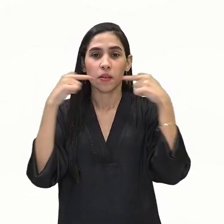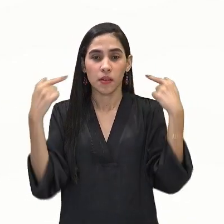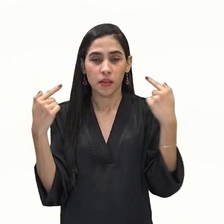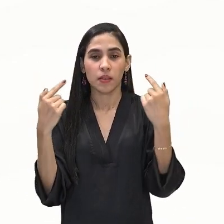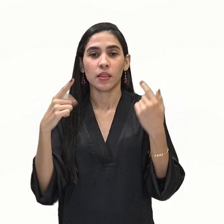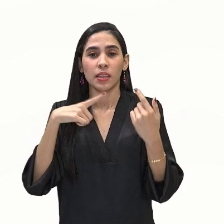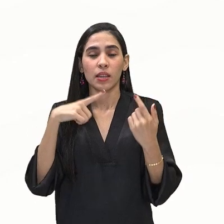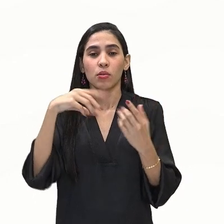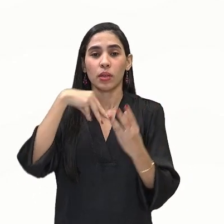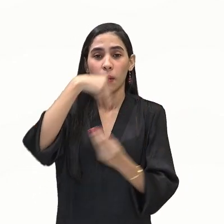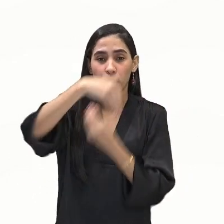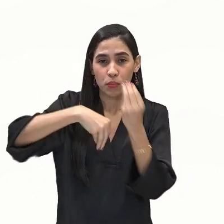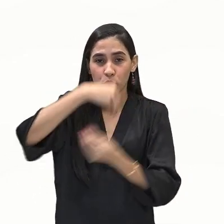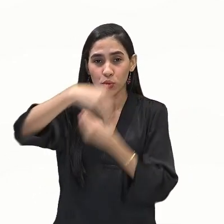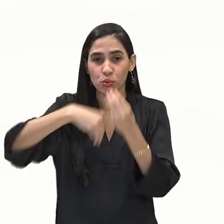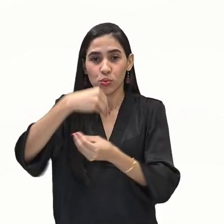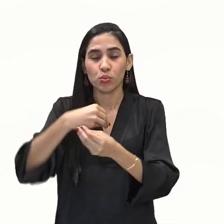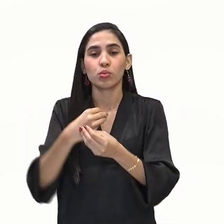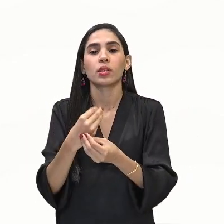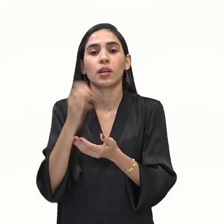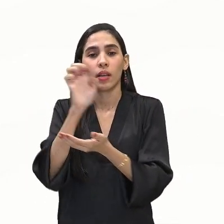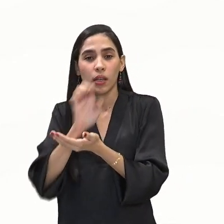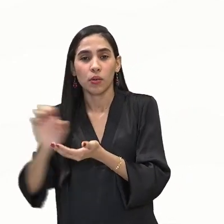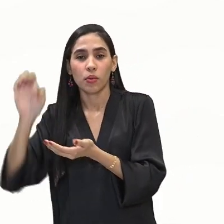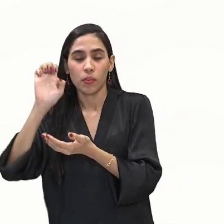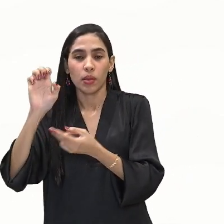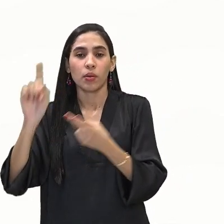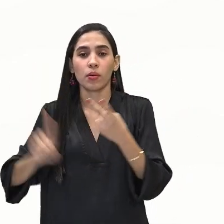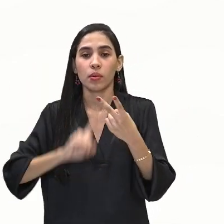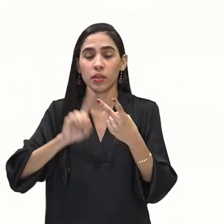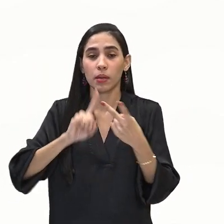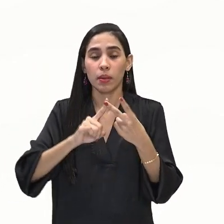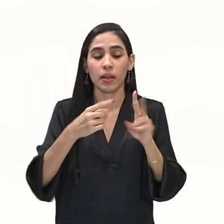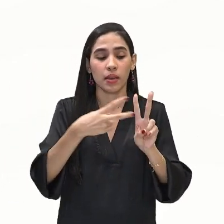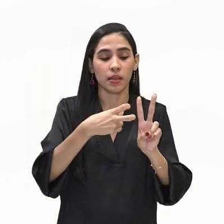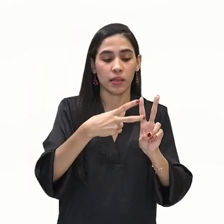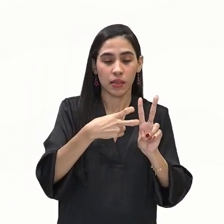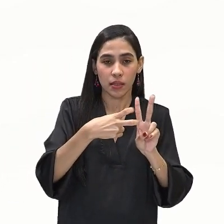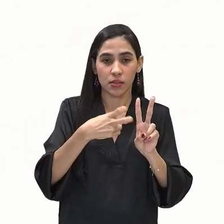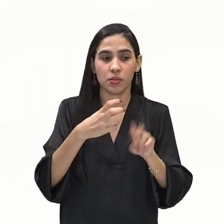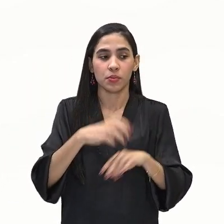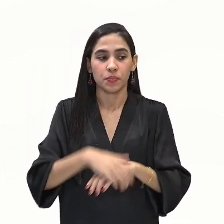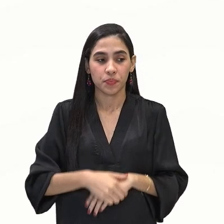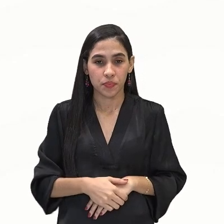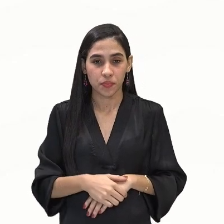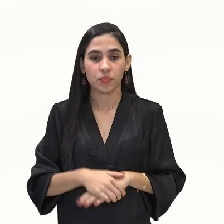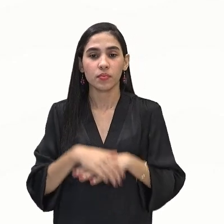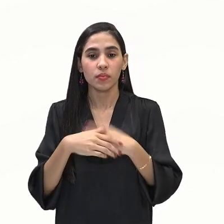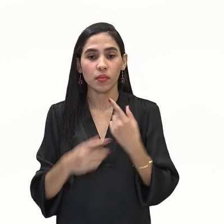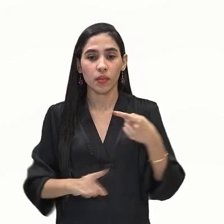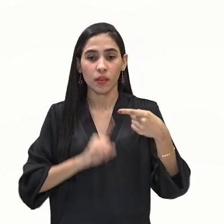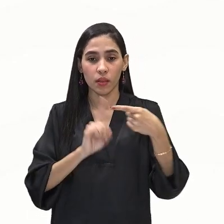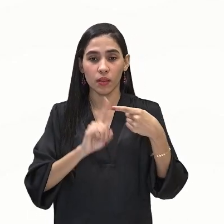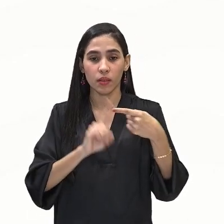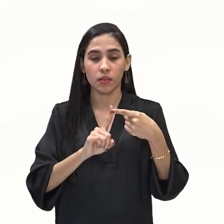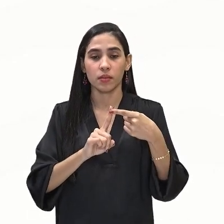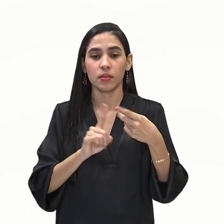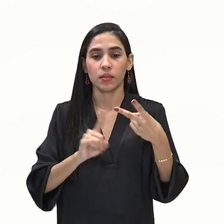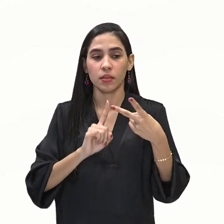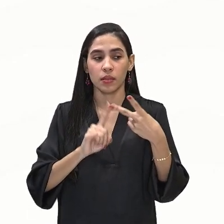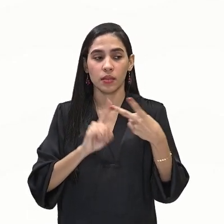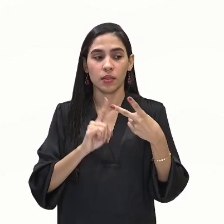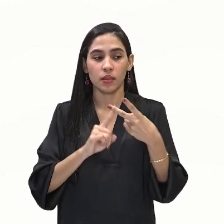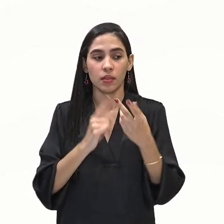da mistura de raças entre europeus e índios, certo? Então, Iracema e o